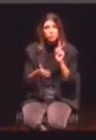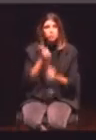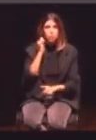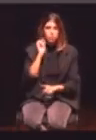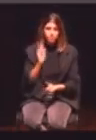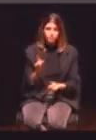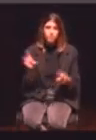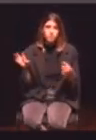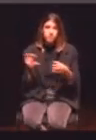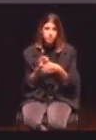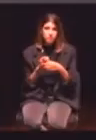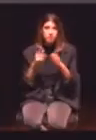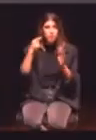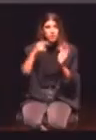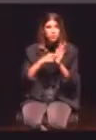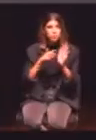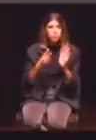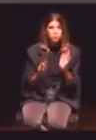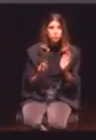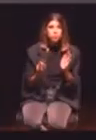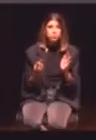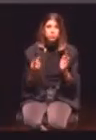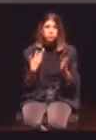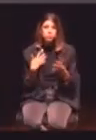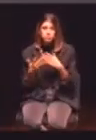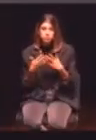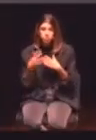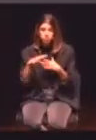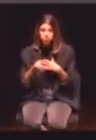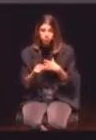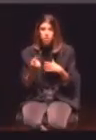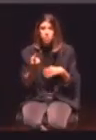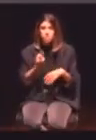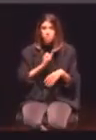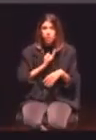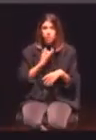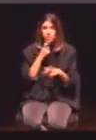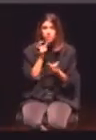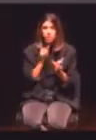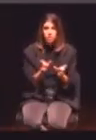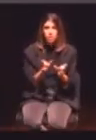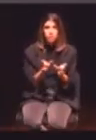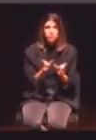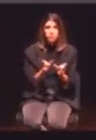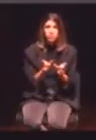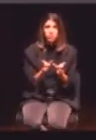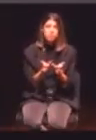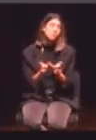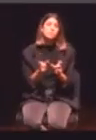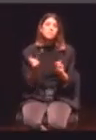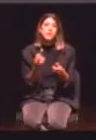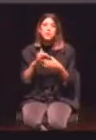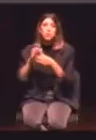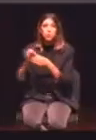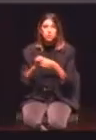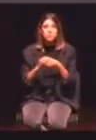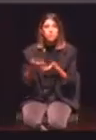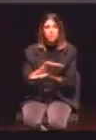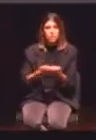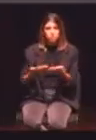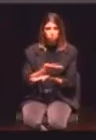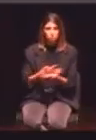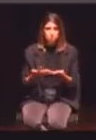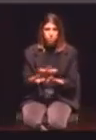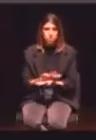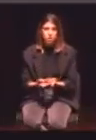objetivos. No ponto 2, independentemente do pelouro, é fundamental que haja uma abordagem entre os pelouros, com coordenação e articulação,